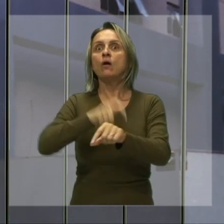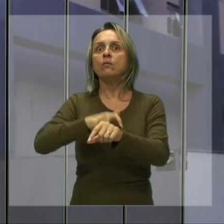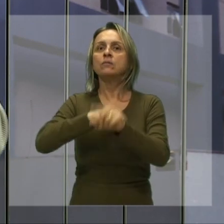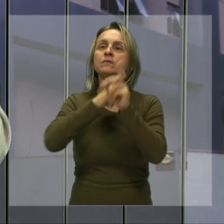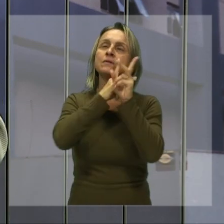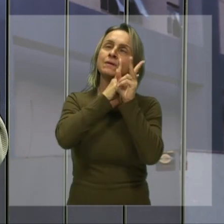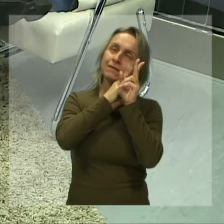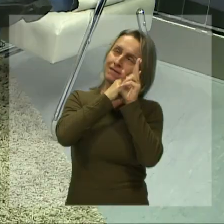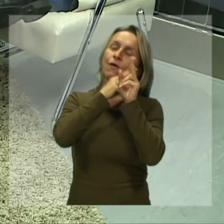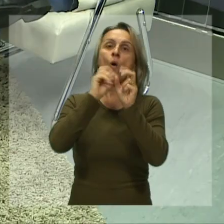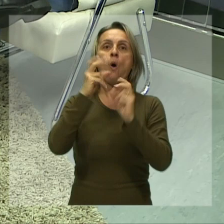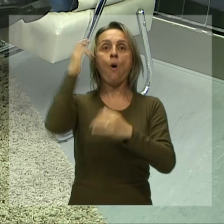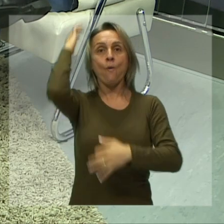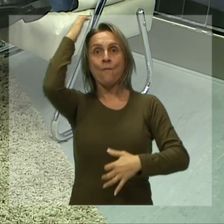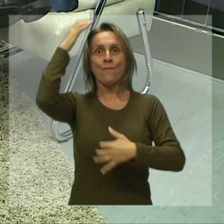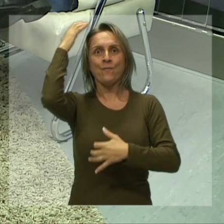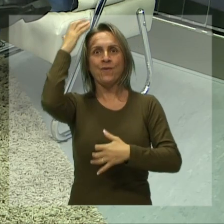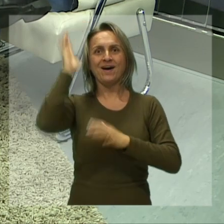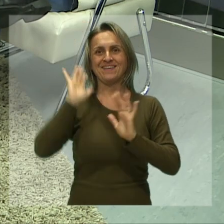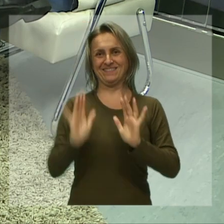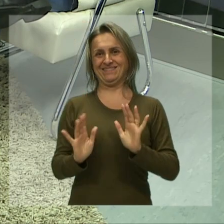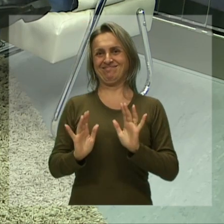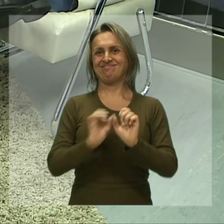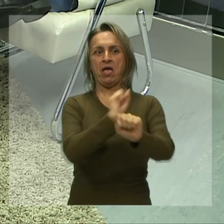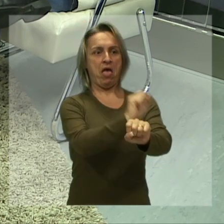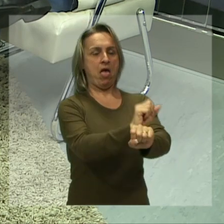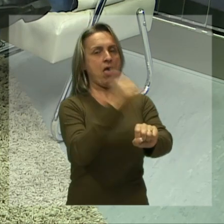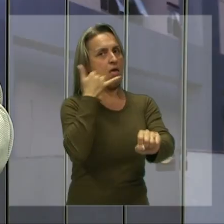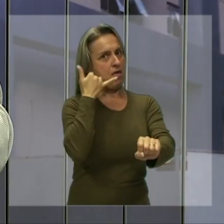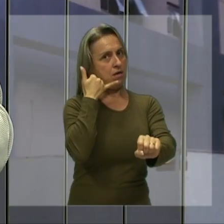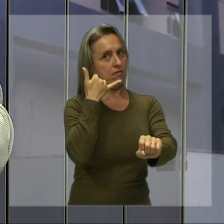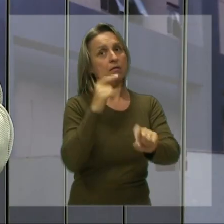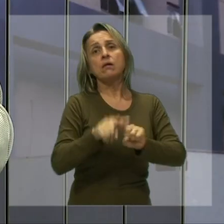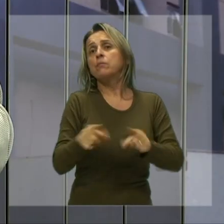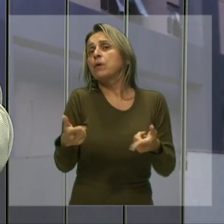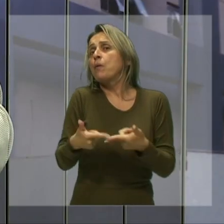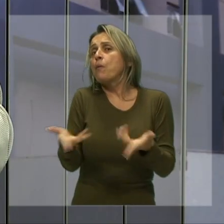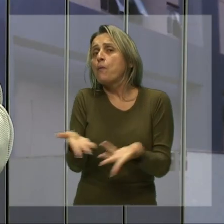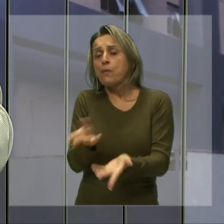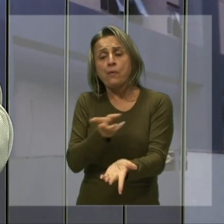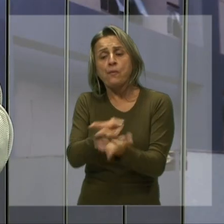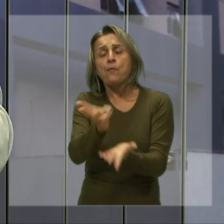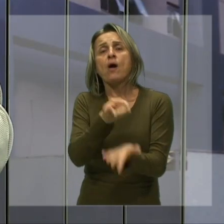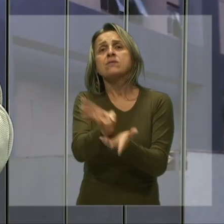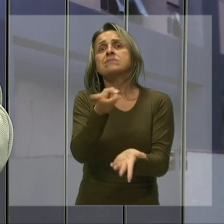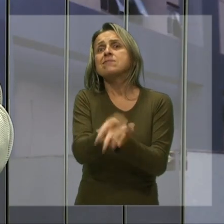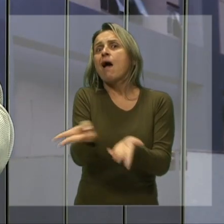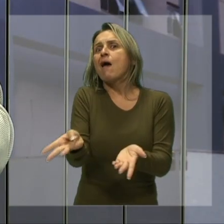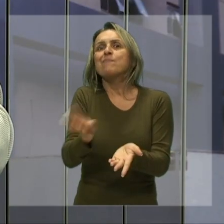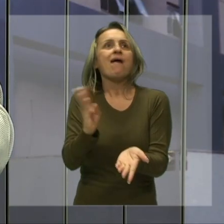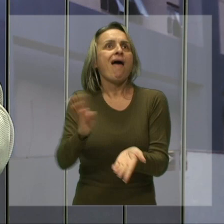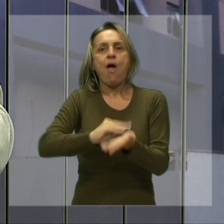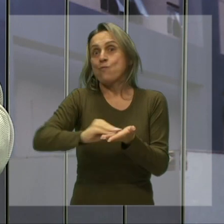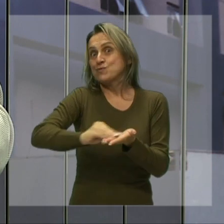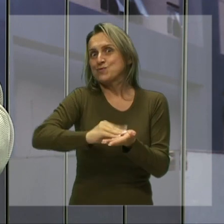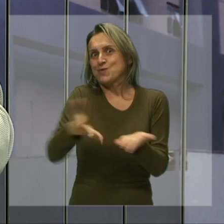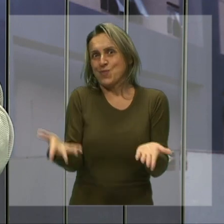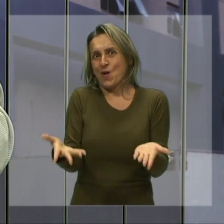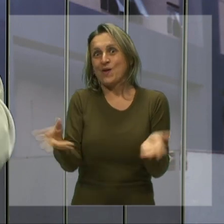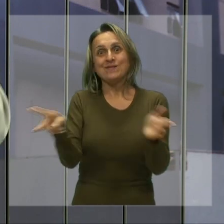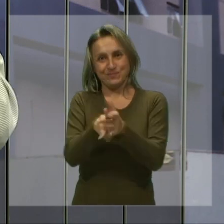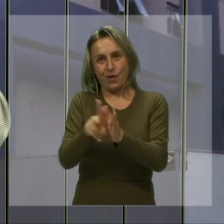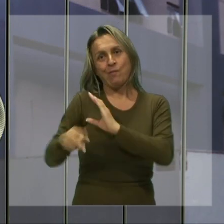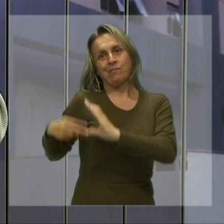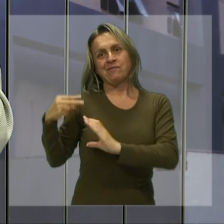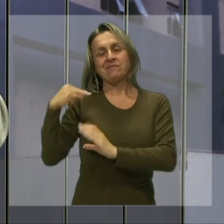banho que não dá para levar o celular, porque hoje a gente tem o WhatsApp, que é um escritório móvel, é um gabinete móvel, né?